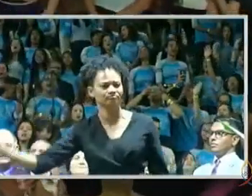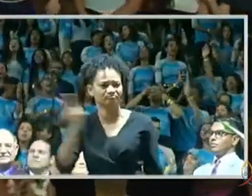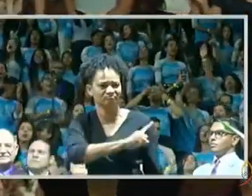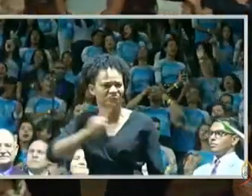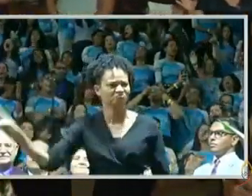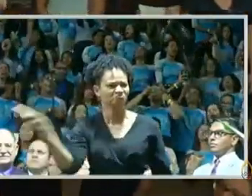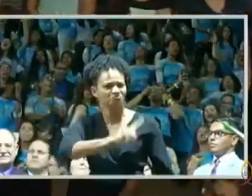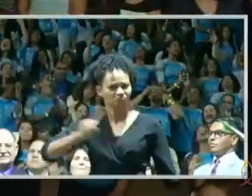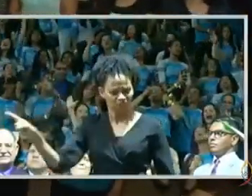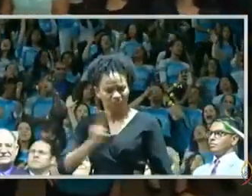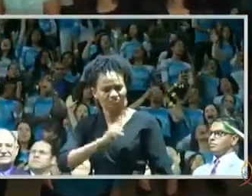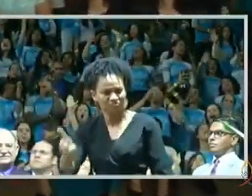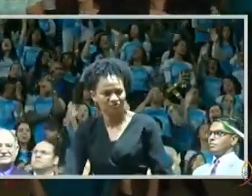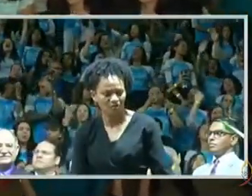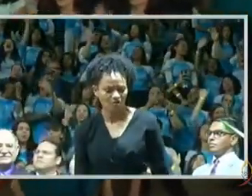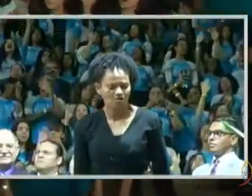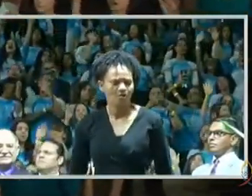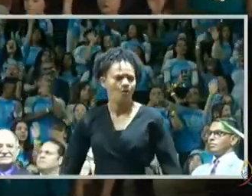prostrar.